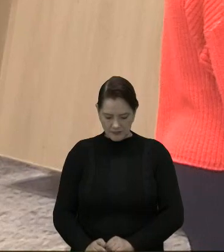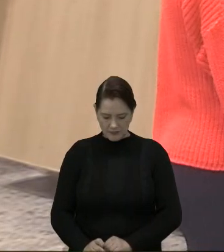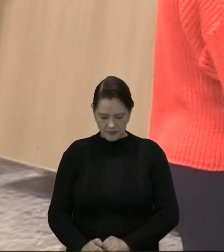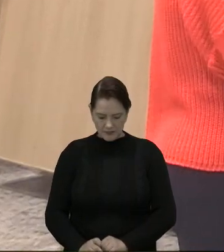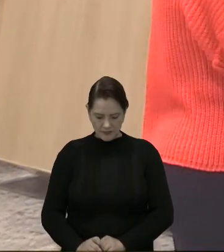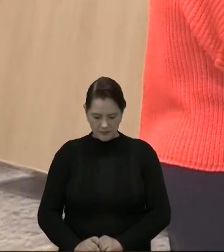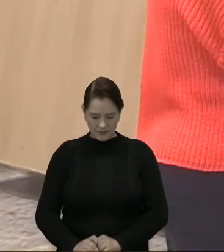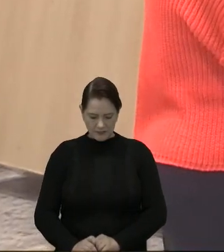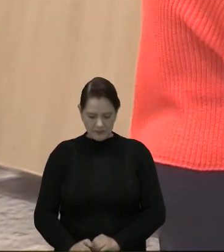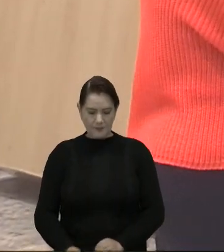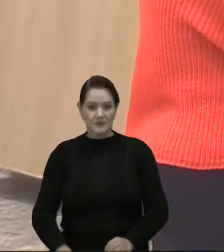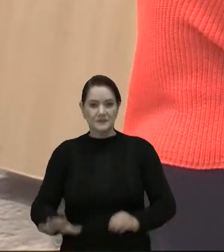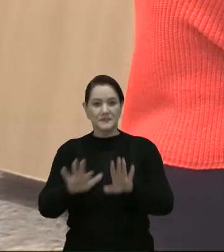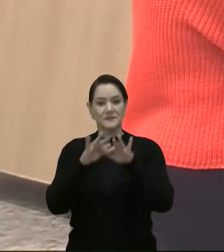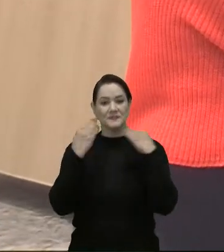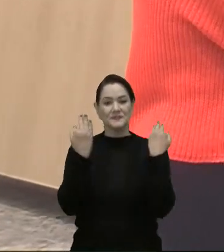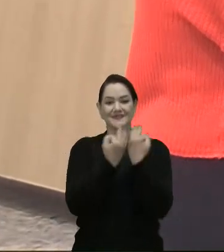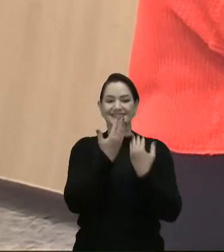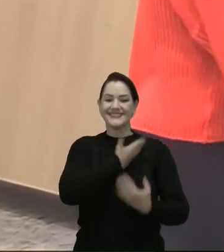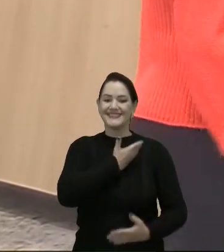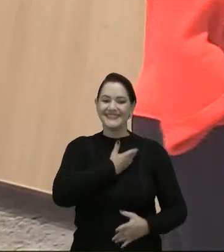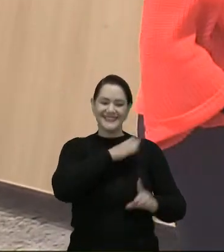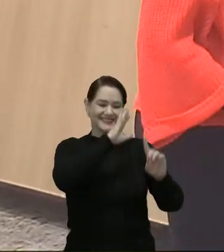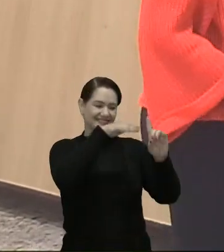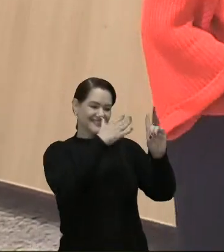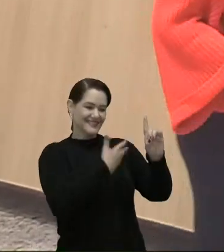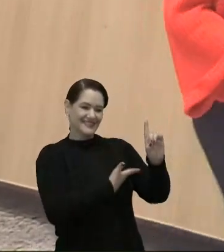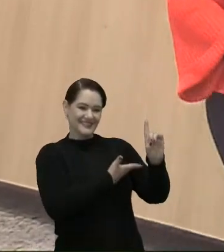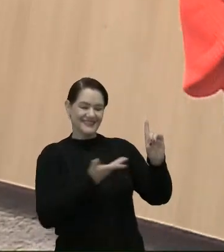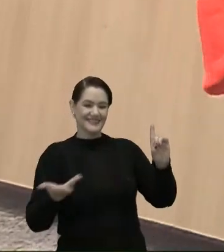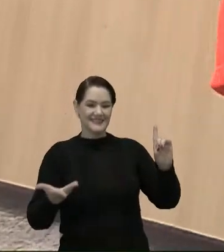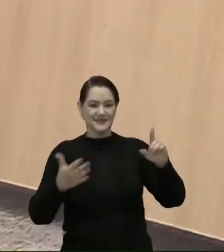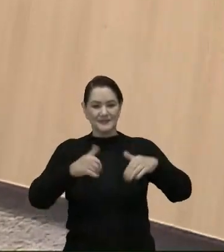Os familiares e os amigos da homenageada queiram se dirigir ao